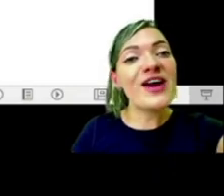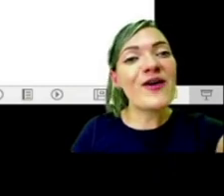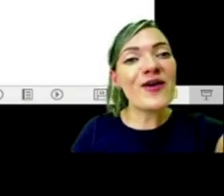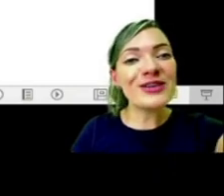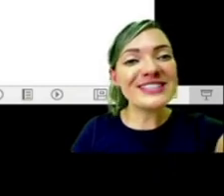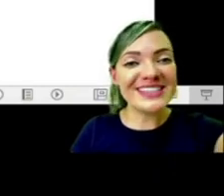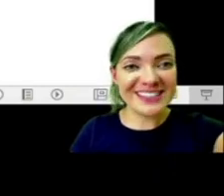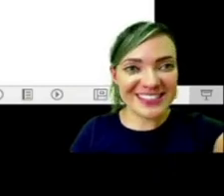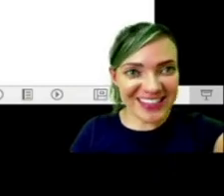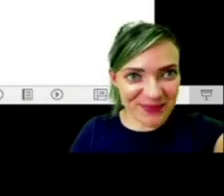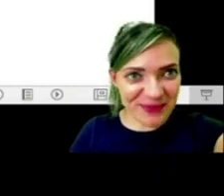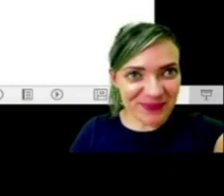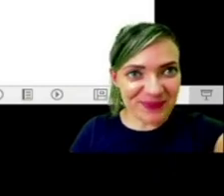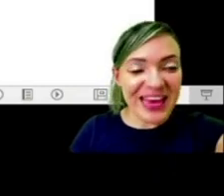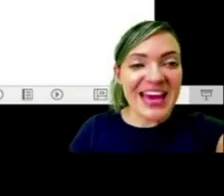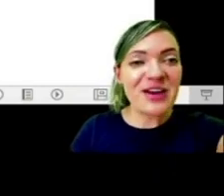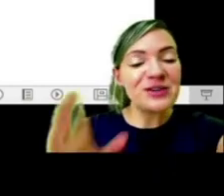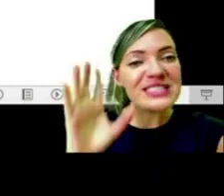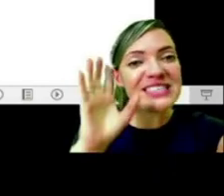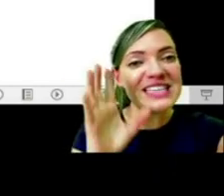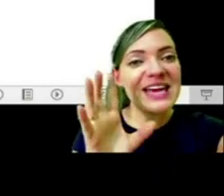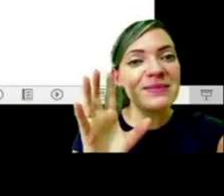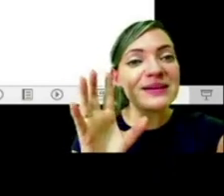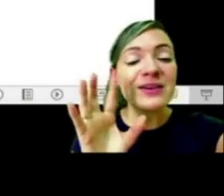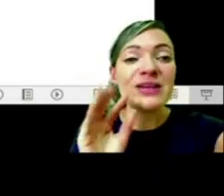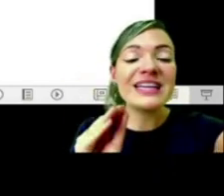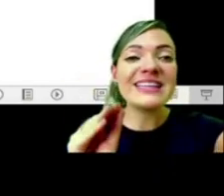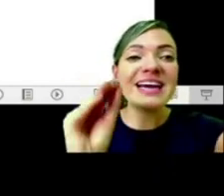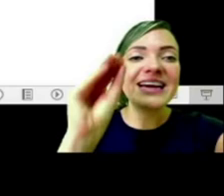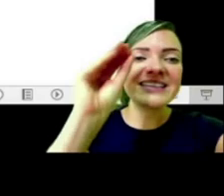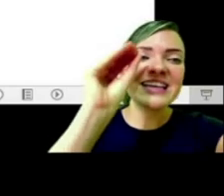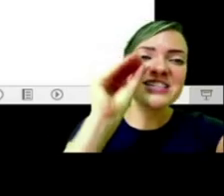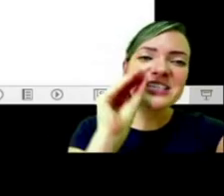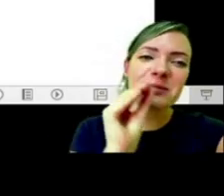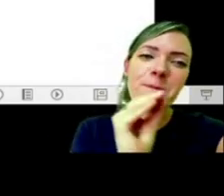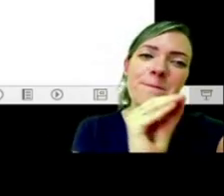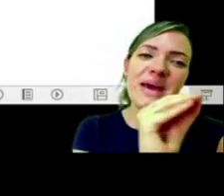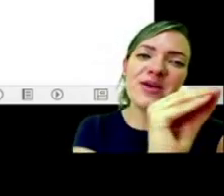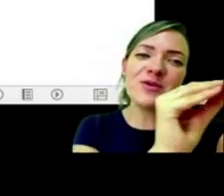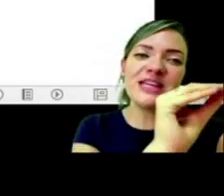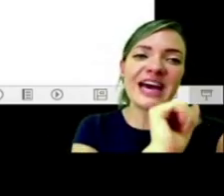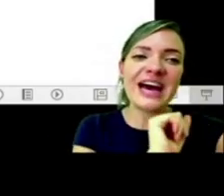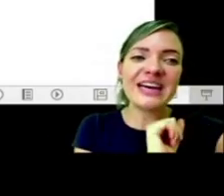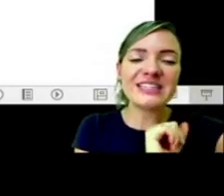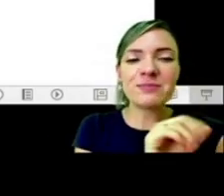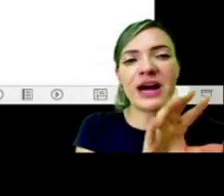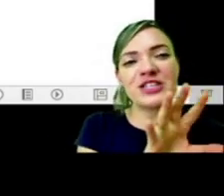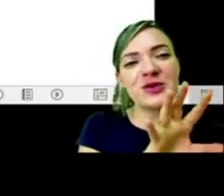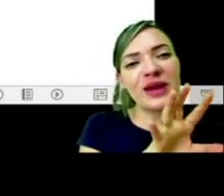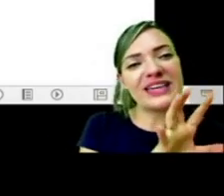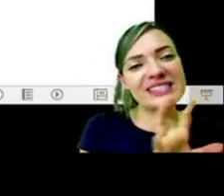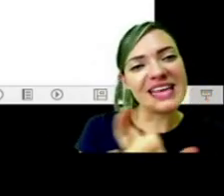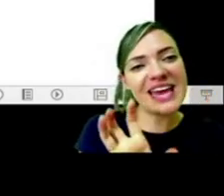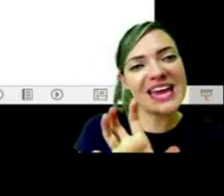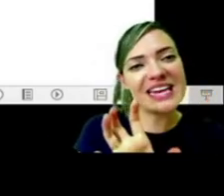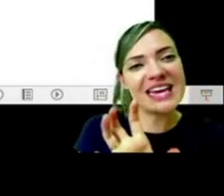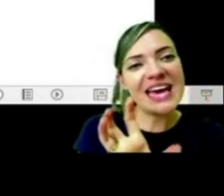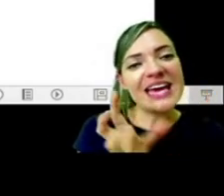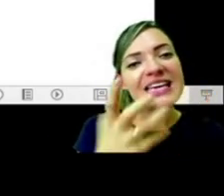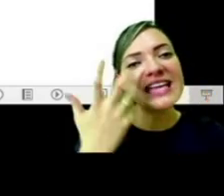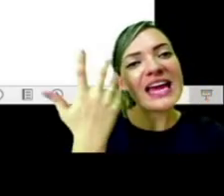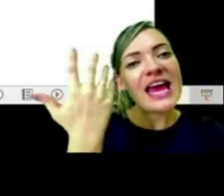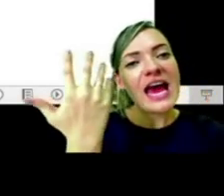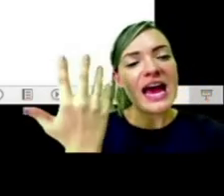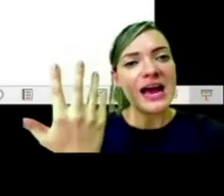num ecossistema. Ecossistema, quando ele tem características peculiares, particulares